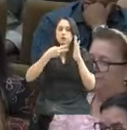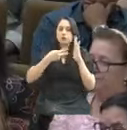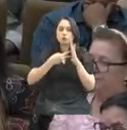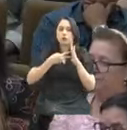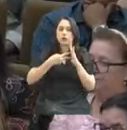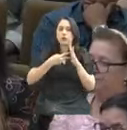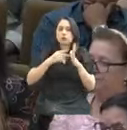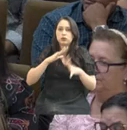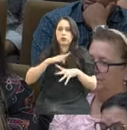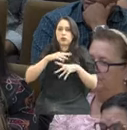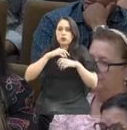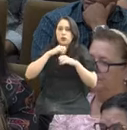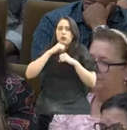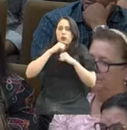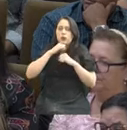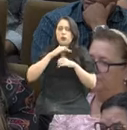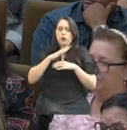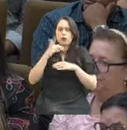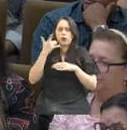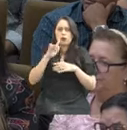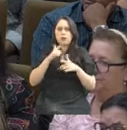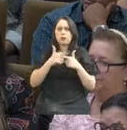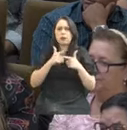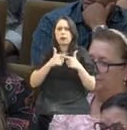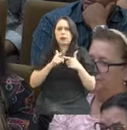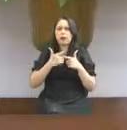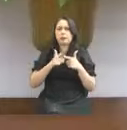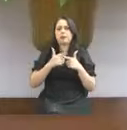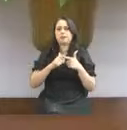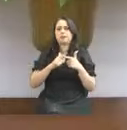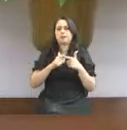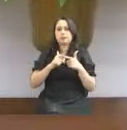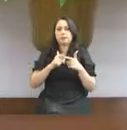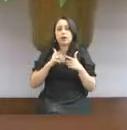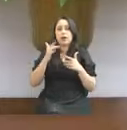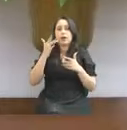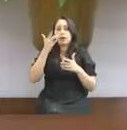E eu sei que tem gente aqui sendo sufocado.